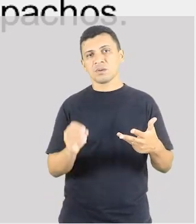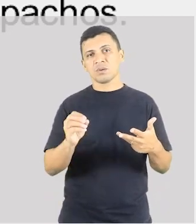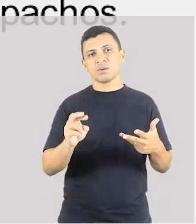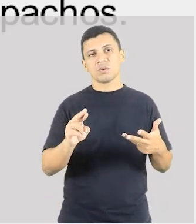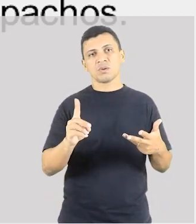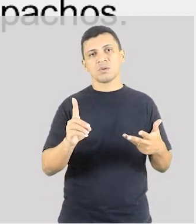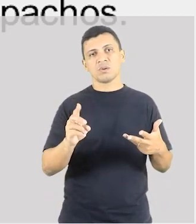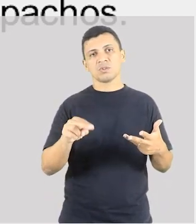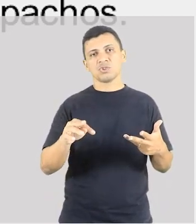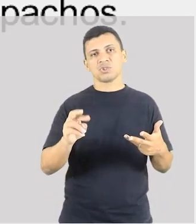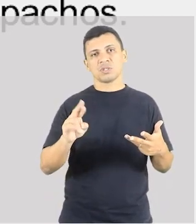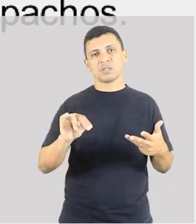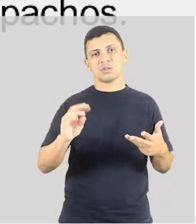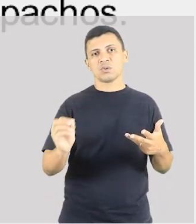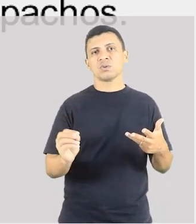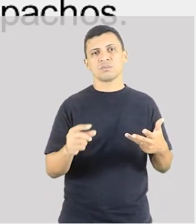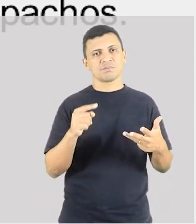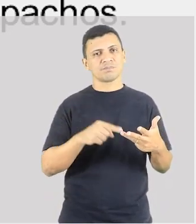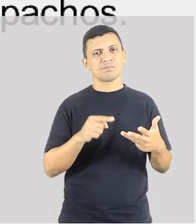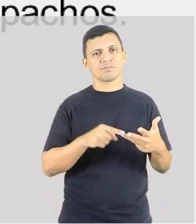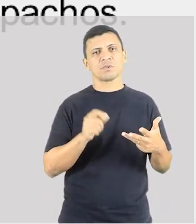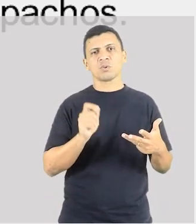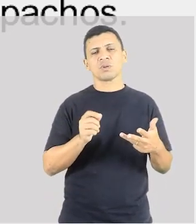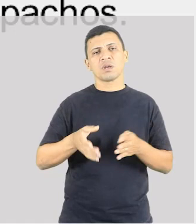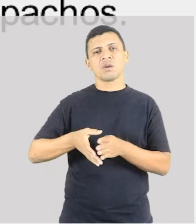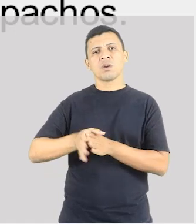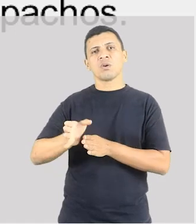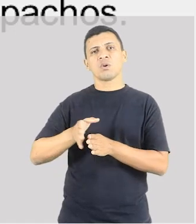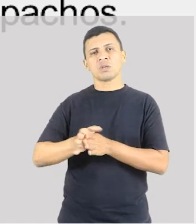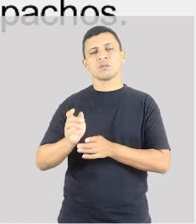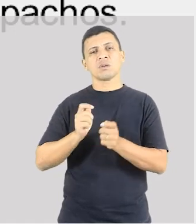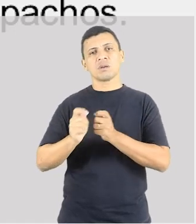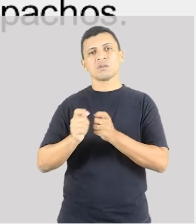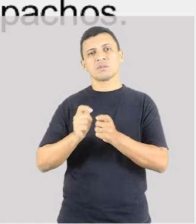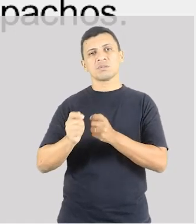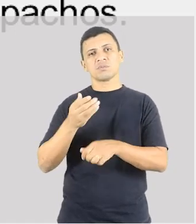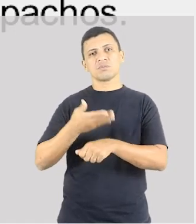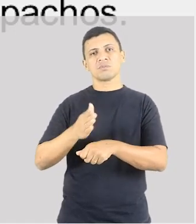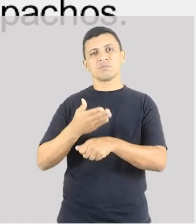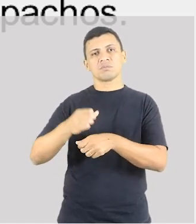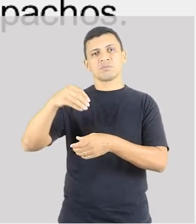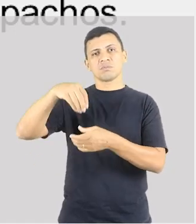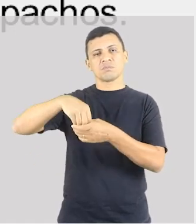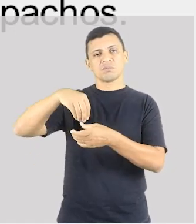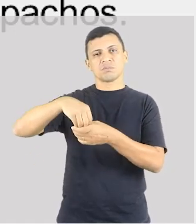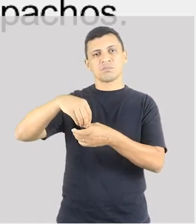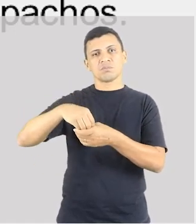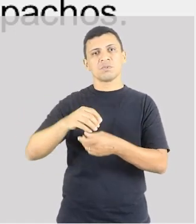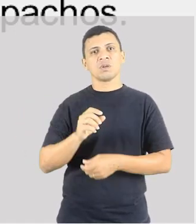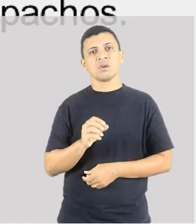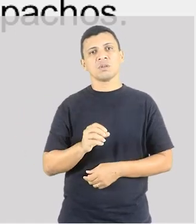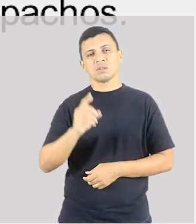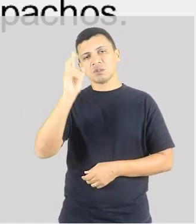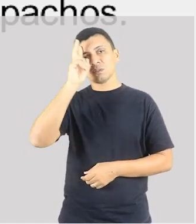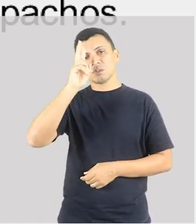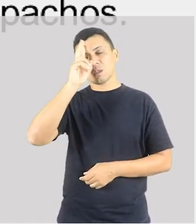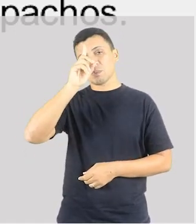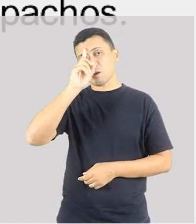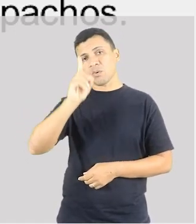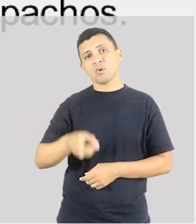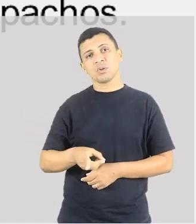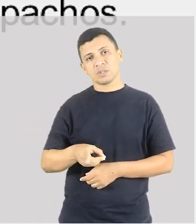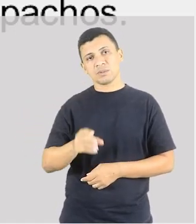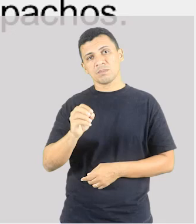são os atos que orientam a atividade administrativa interna. Ordinatório, a gente lembra de ordem, a gente lembra